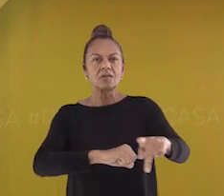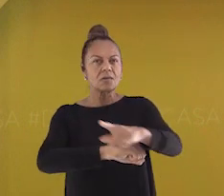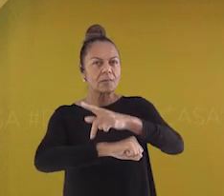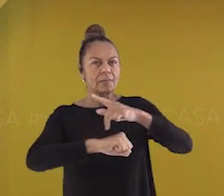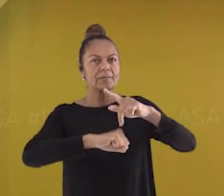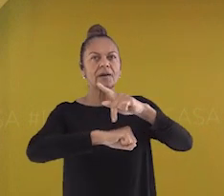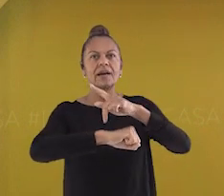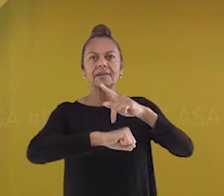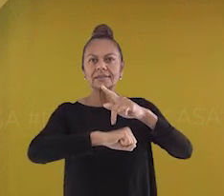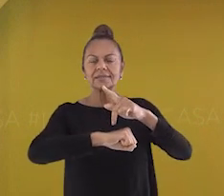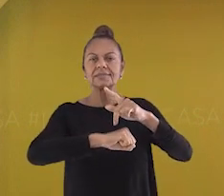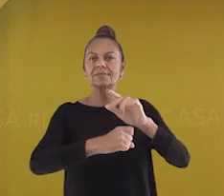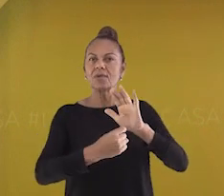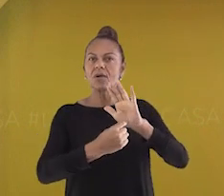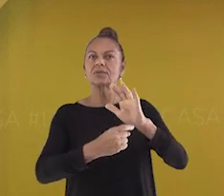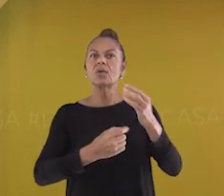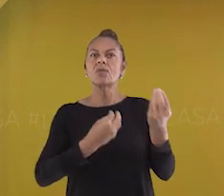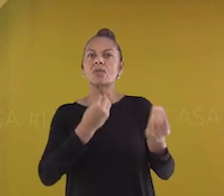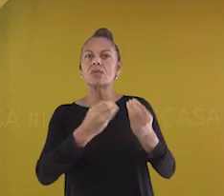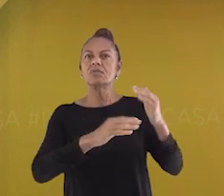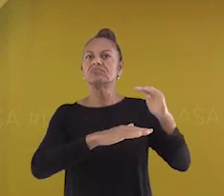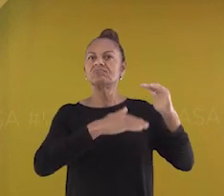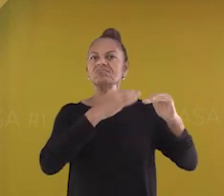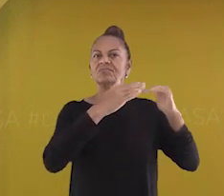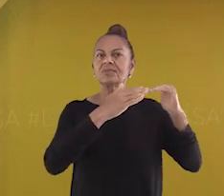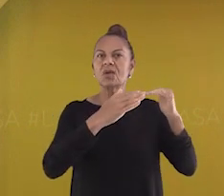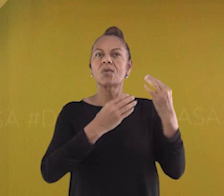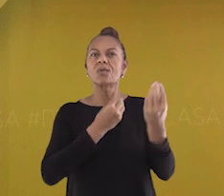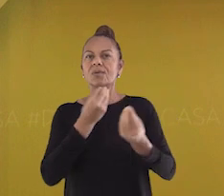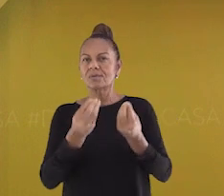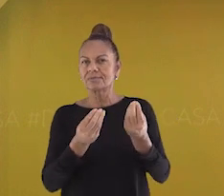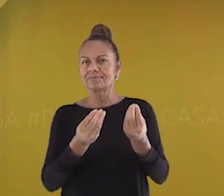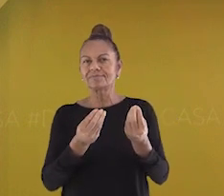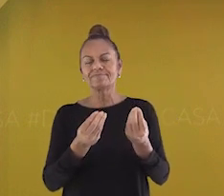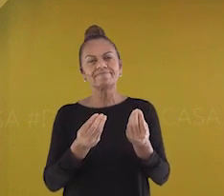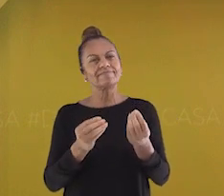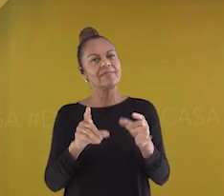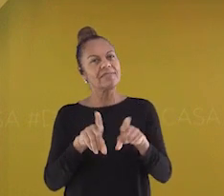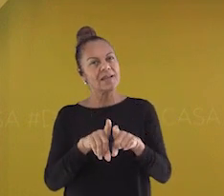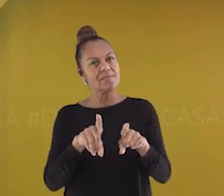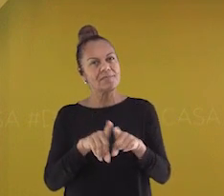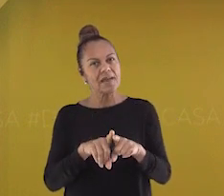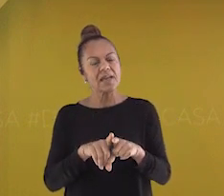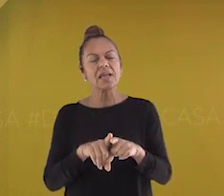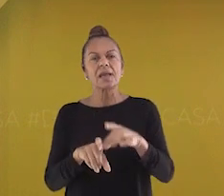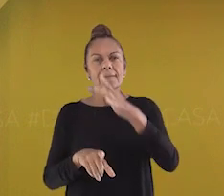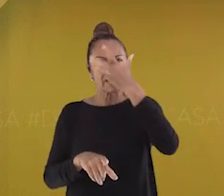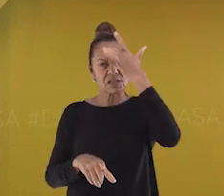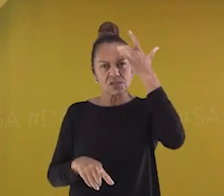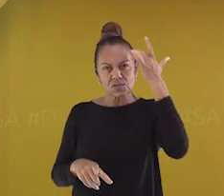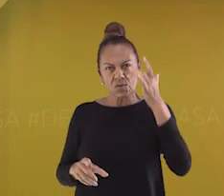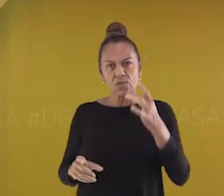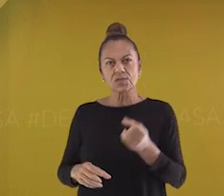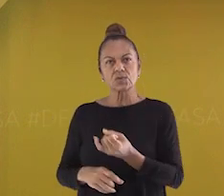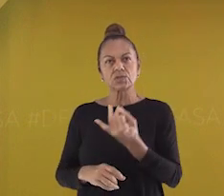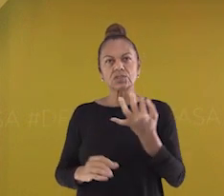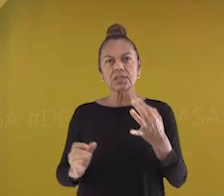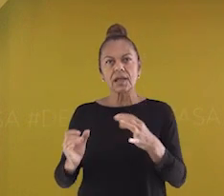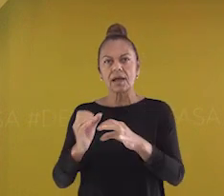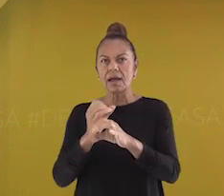caminho de um país para seu crescimento. Da mesma forma que a quantidade de pessoas